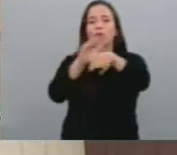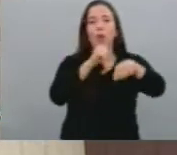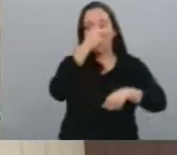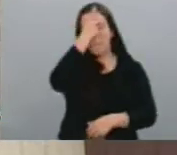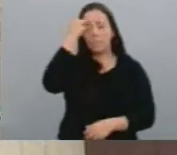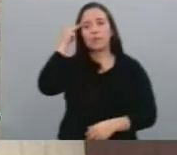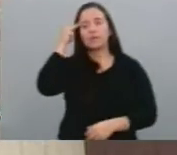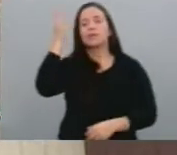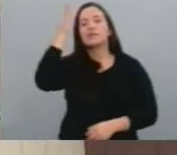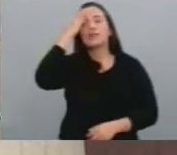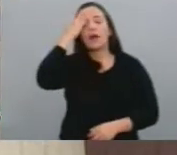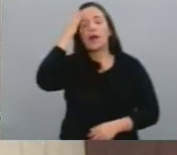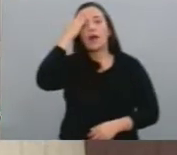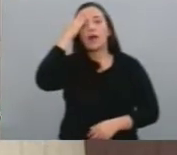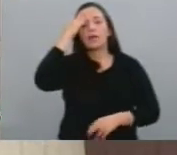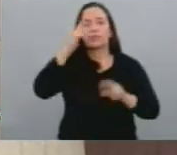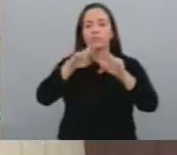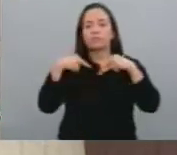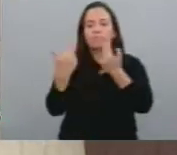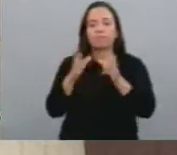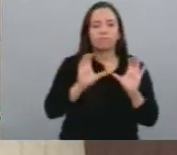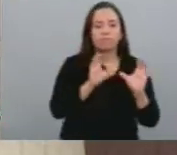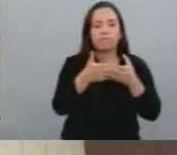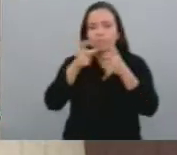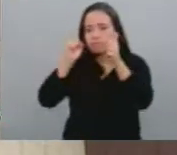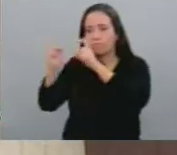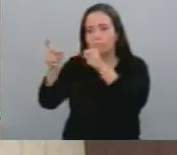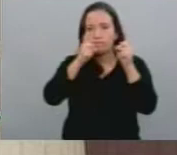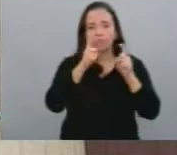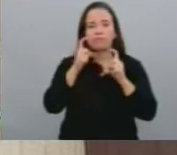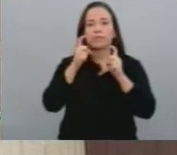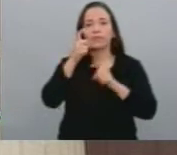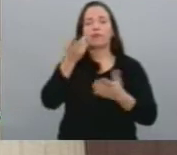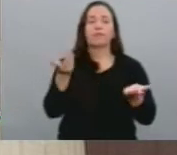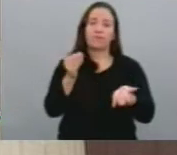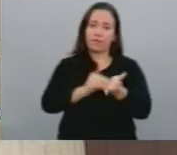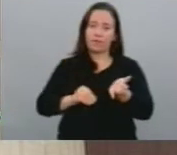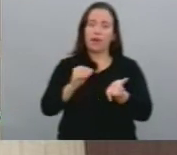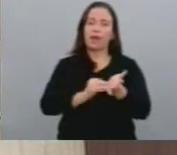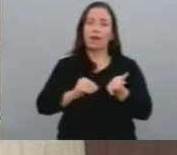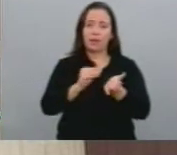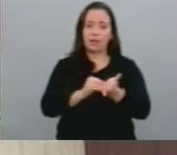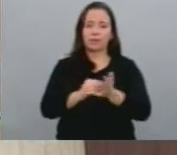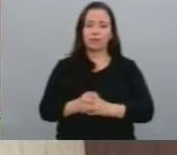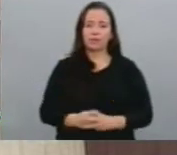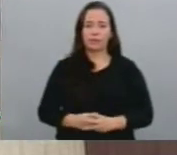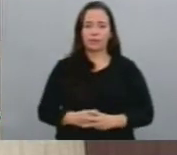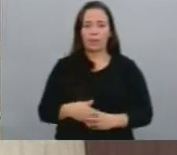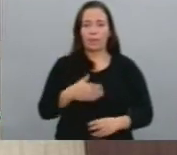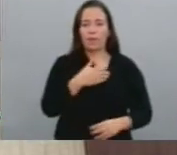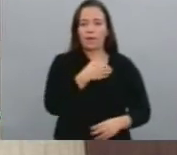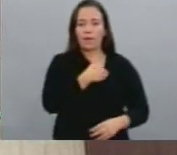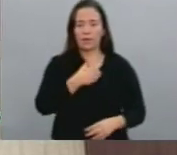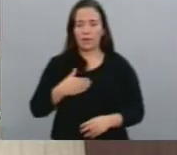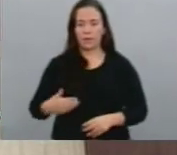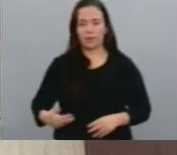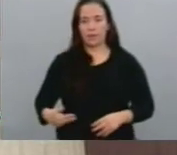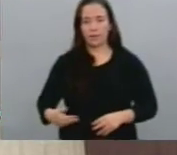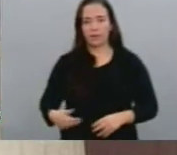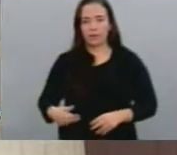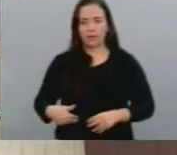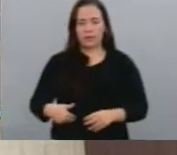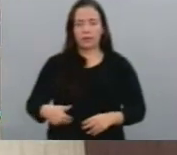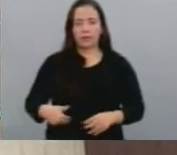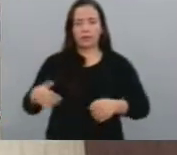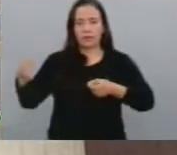Mas, quase que de forma pusilânime, o governo manda